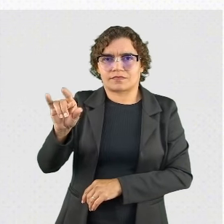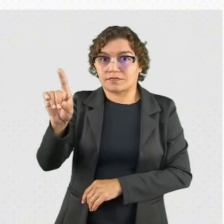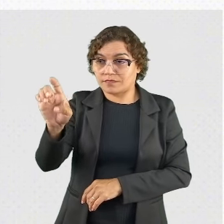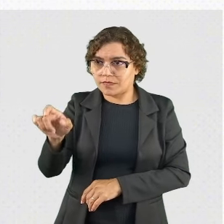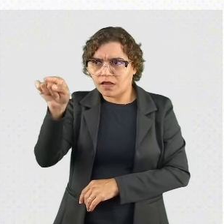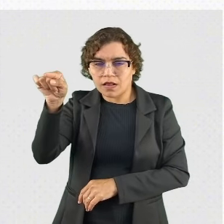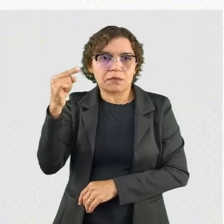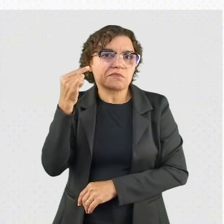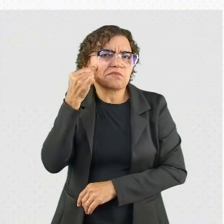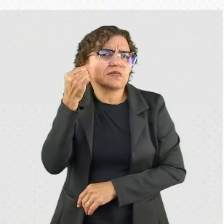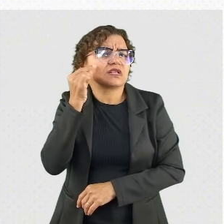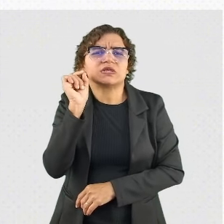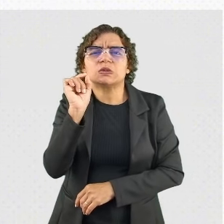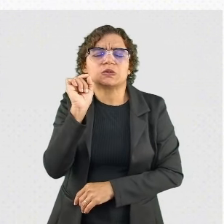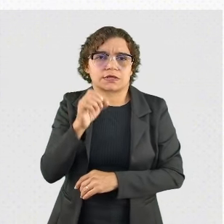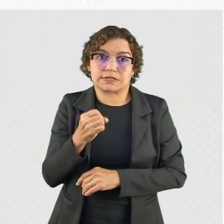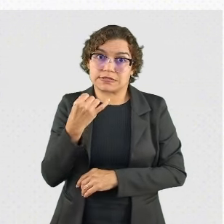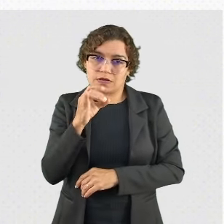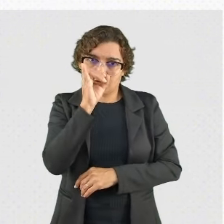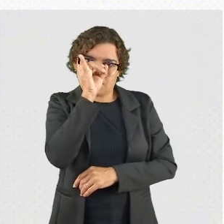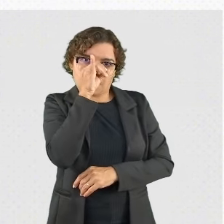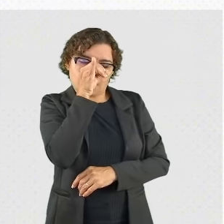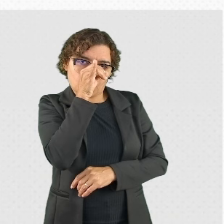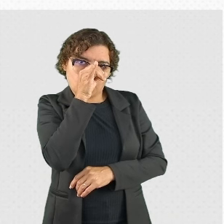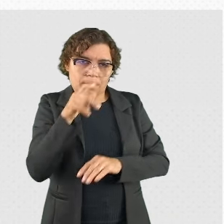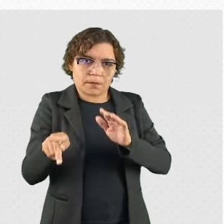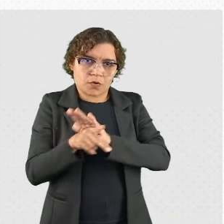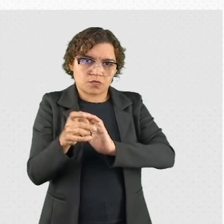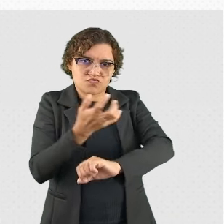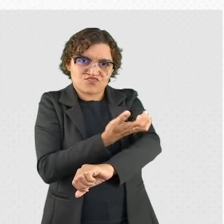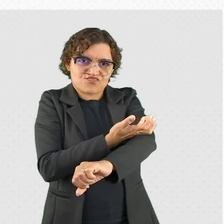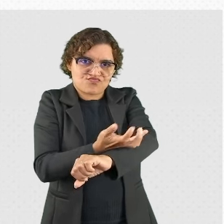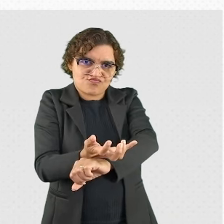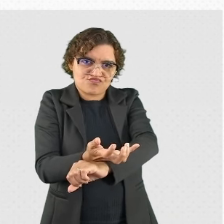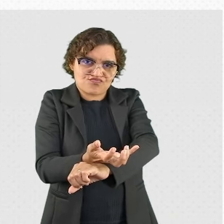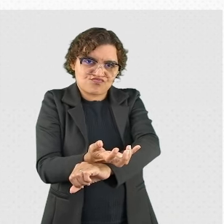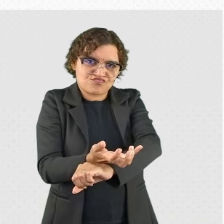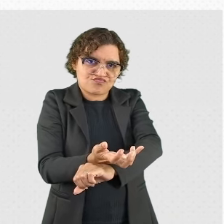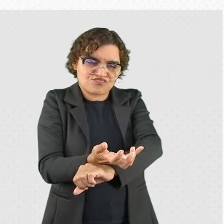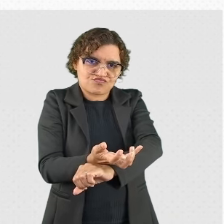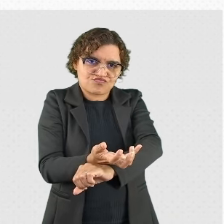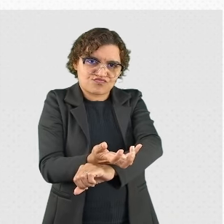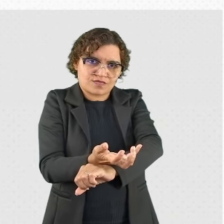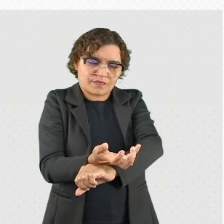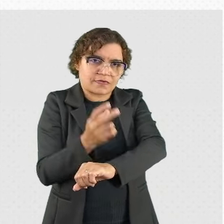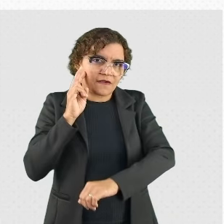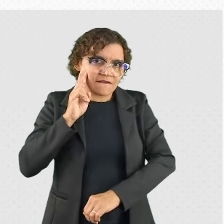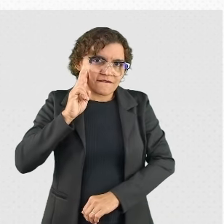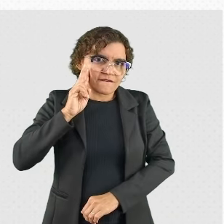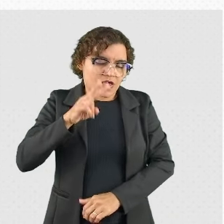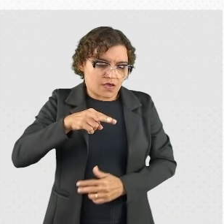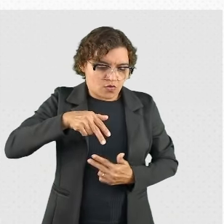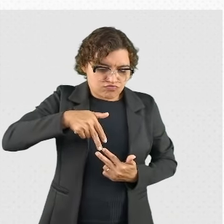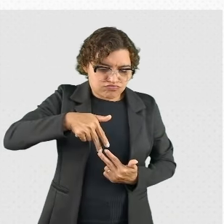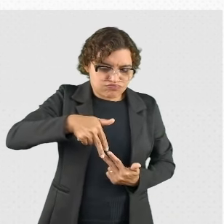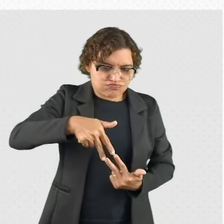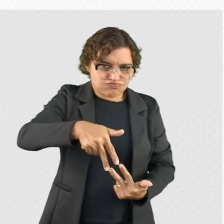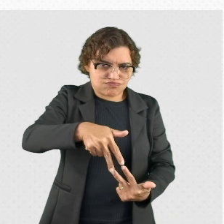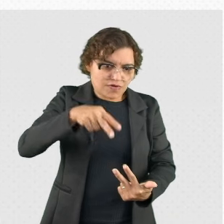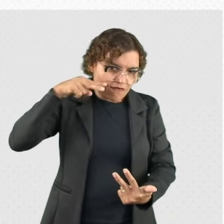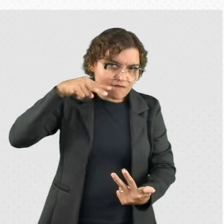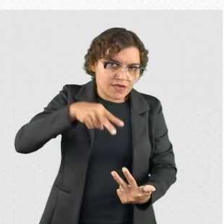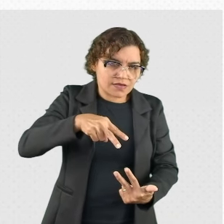pensa o seguinte, que se o porco do campo vira sua própria sombra, olha